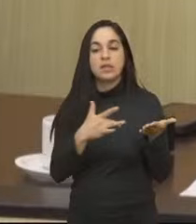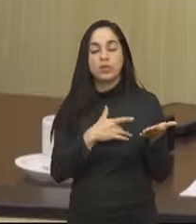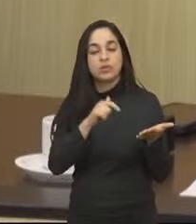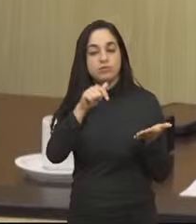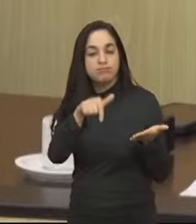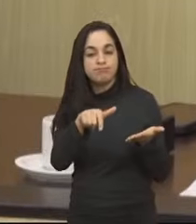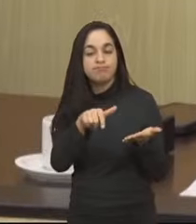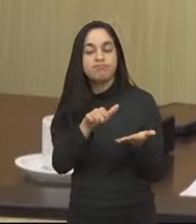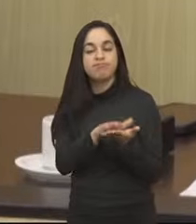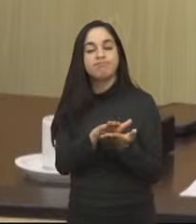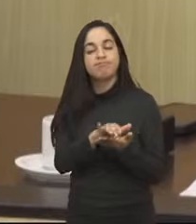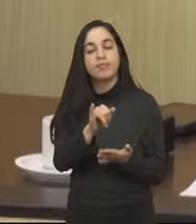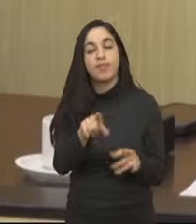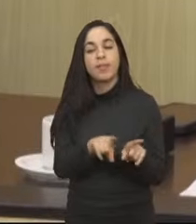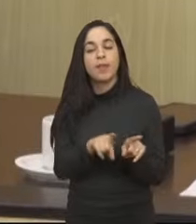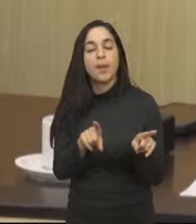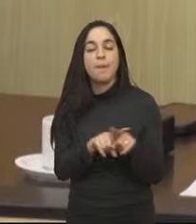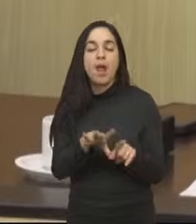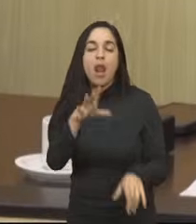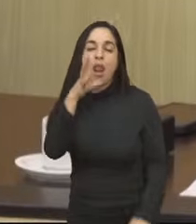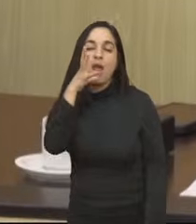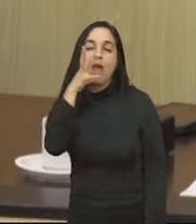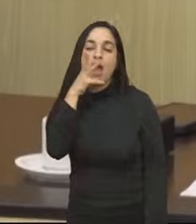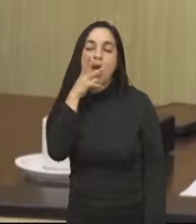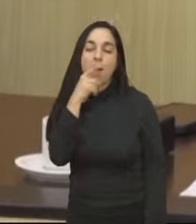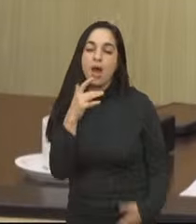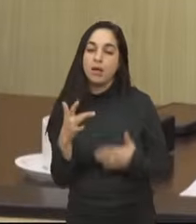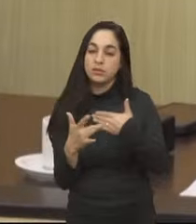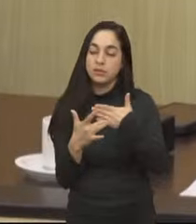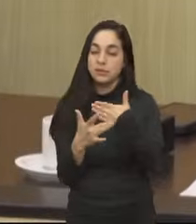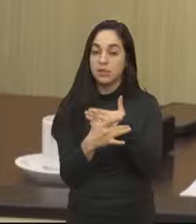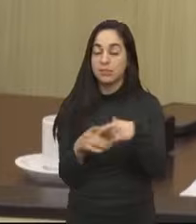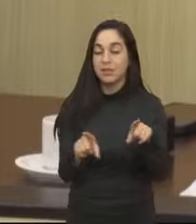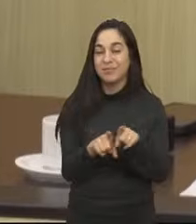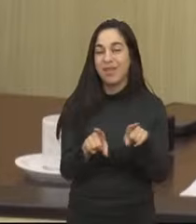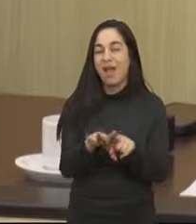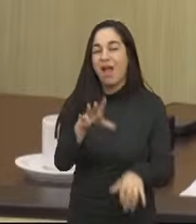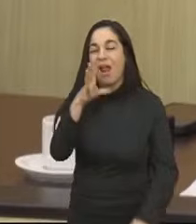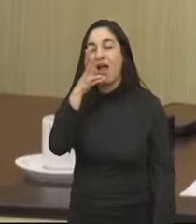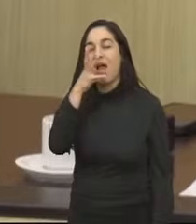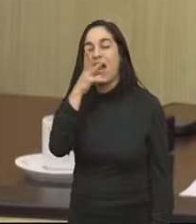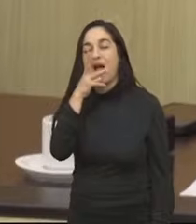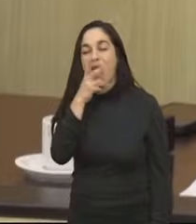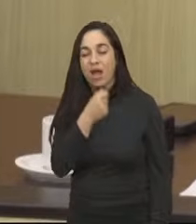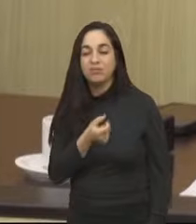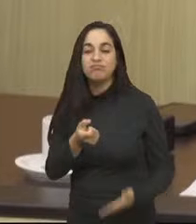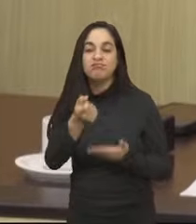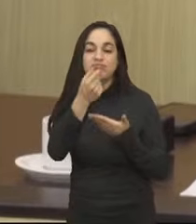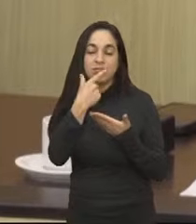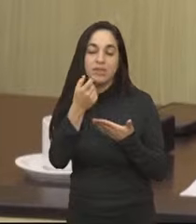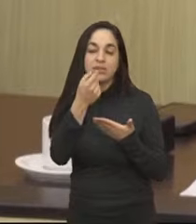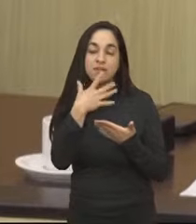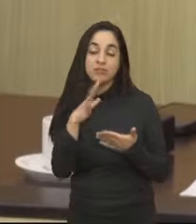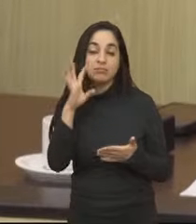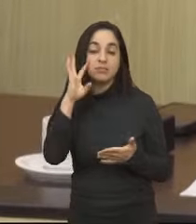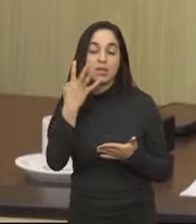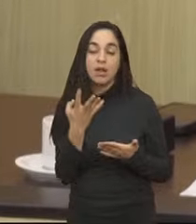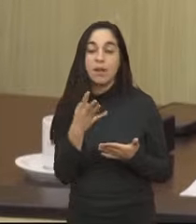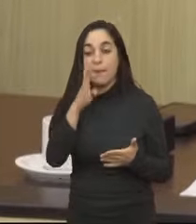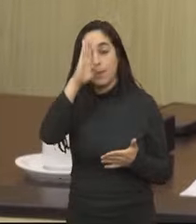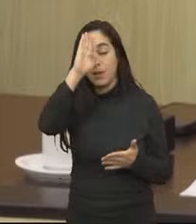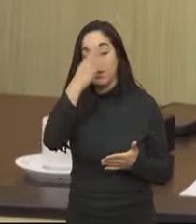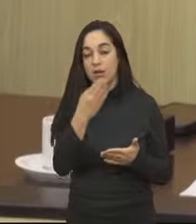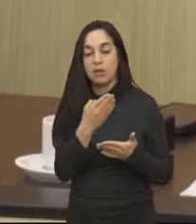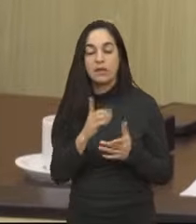que a demora na realização do exame atrasa o início do tratamento de saúde, principalmente em alguns casos